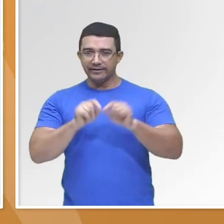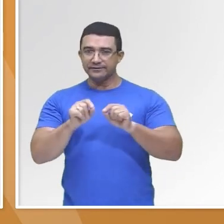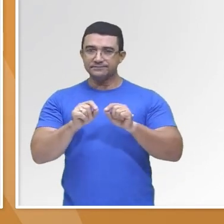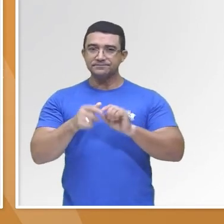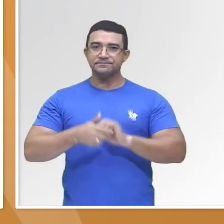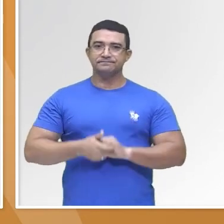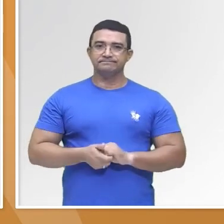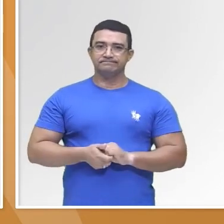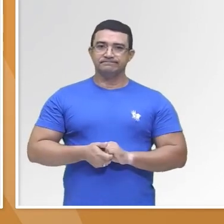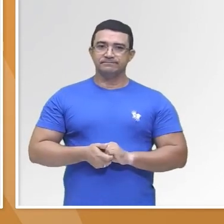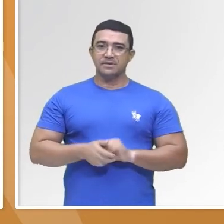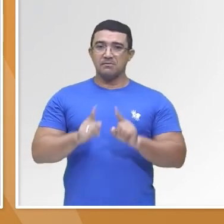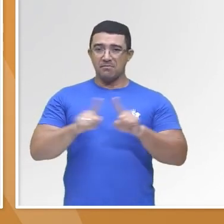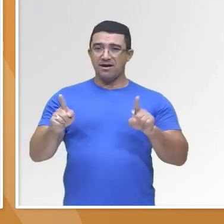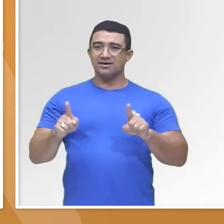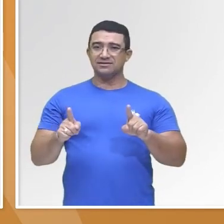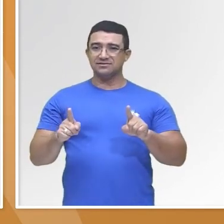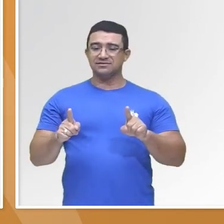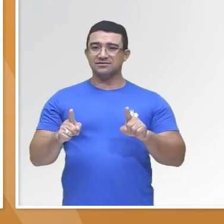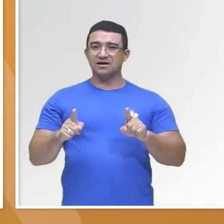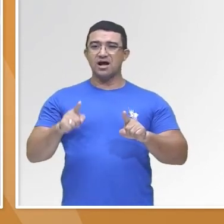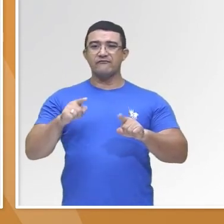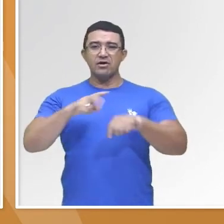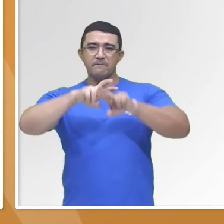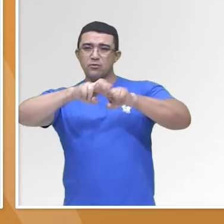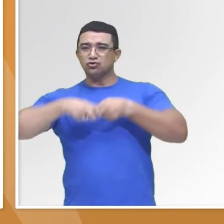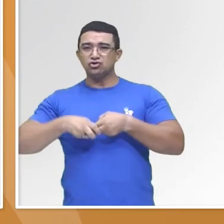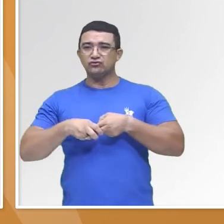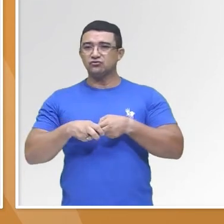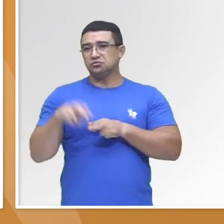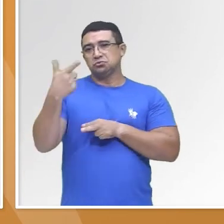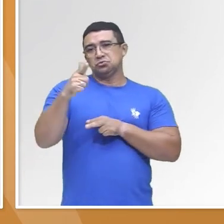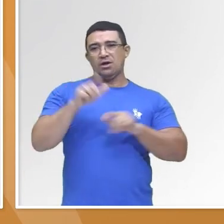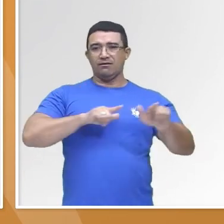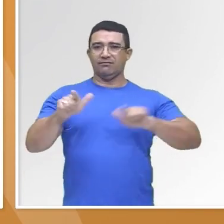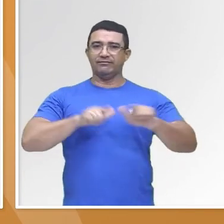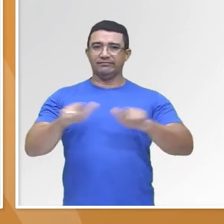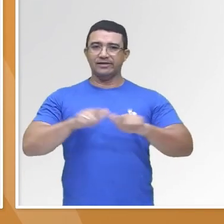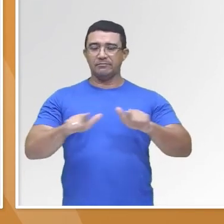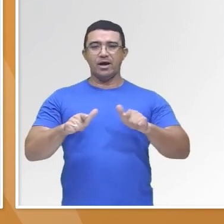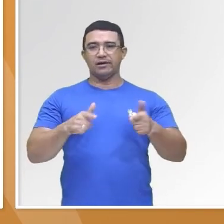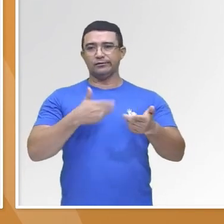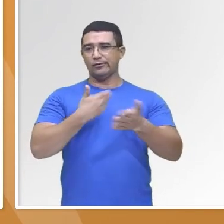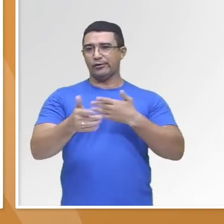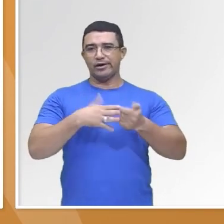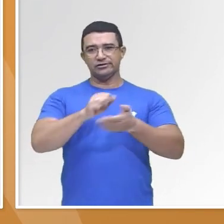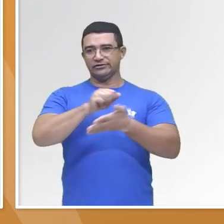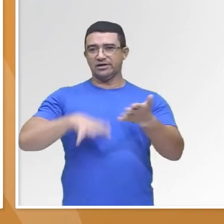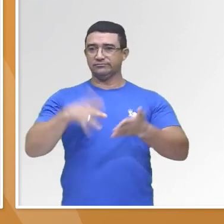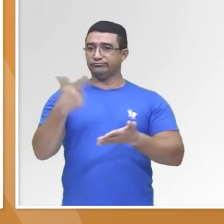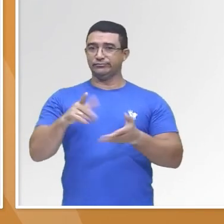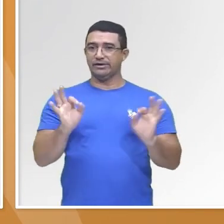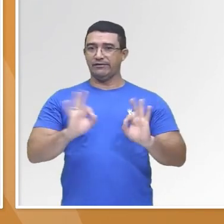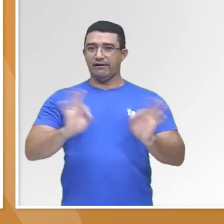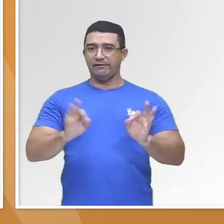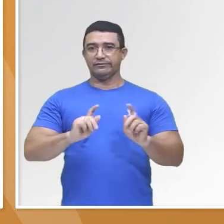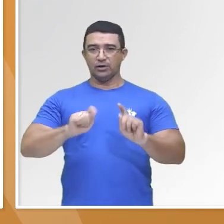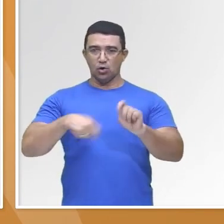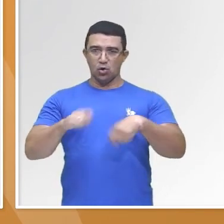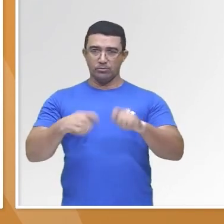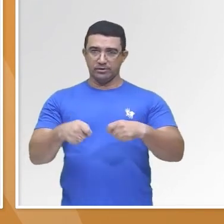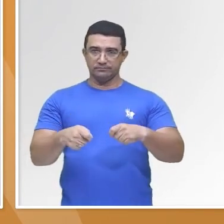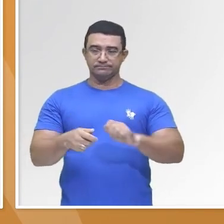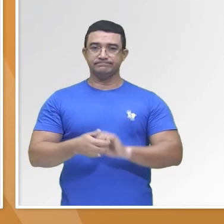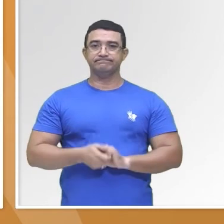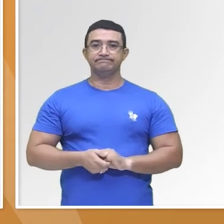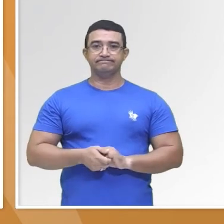ativa, mas que por um determinado motivo não estão exercendo qualquer atividade econômica, tá? E